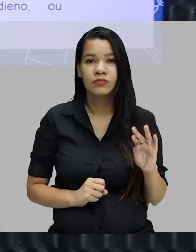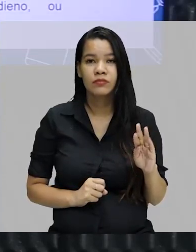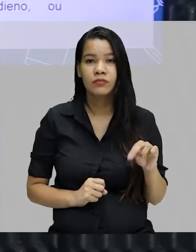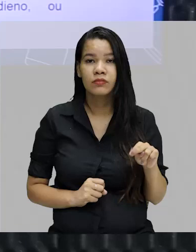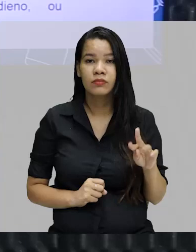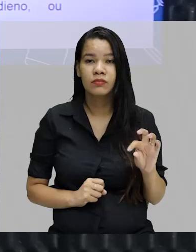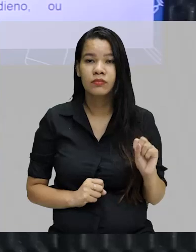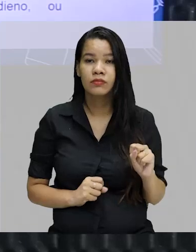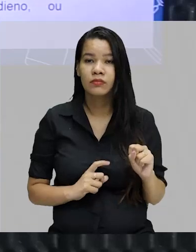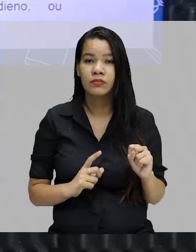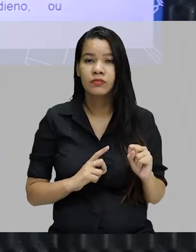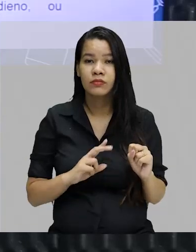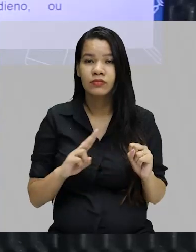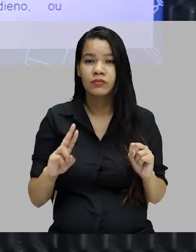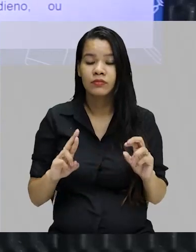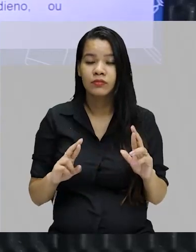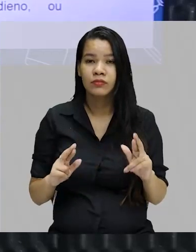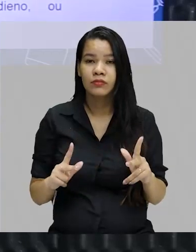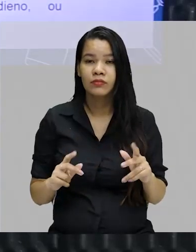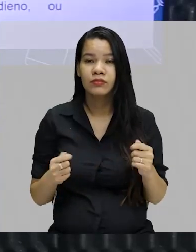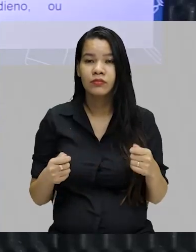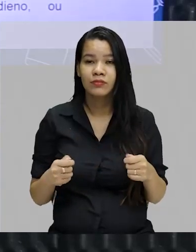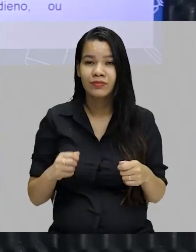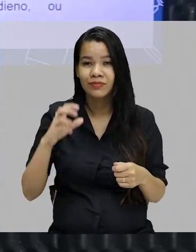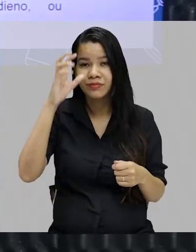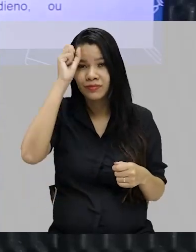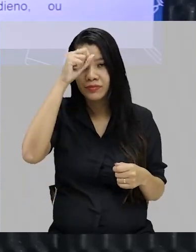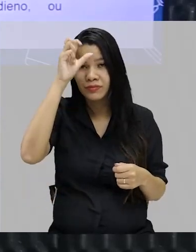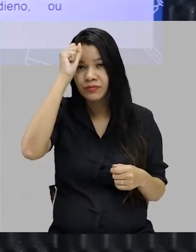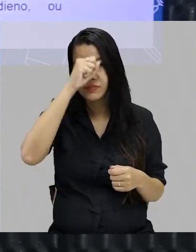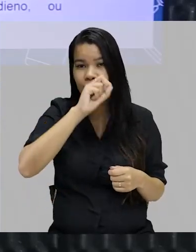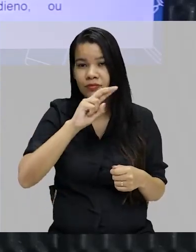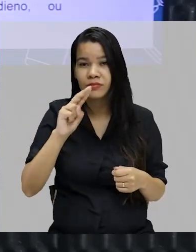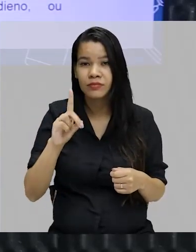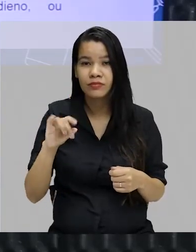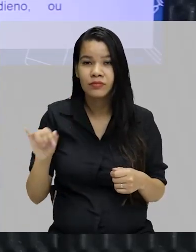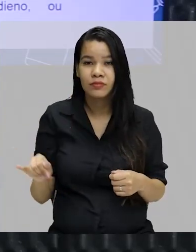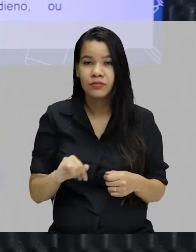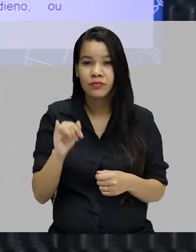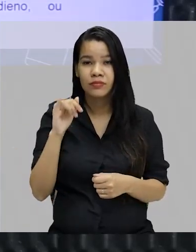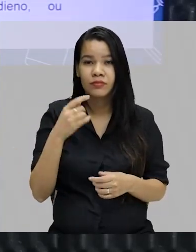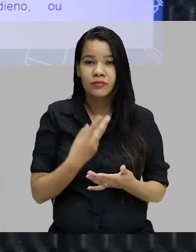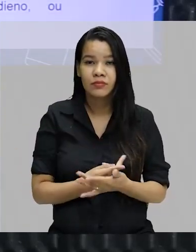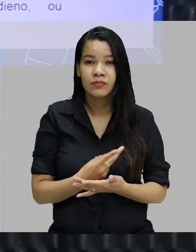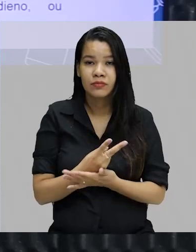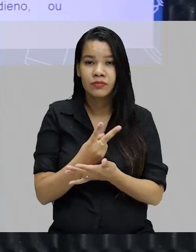eu preciso ter essa nomenclatura em dia, tudo bem? É importante a gente revisar